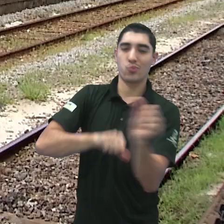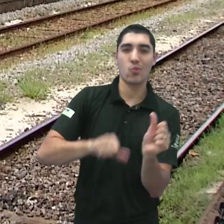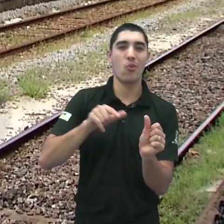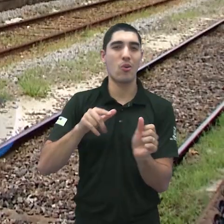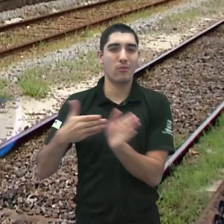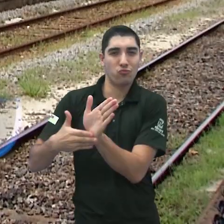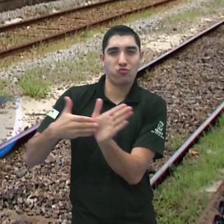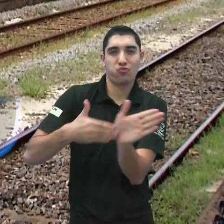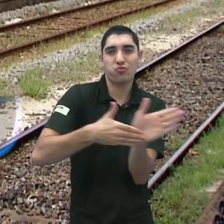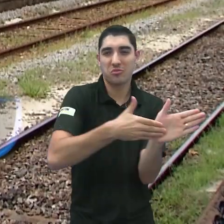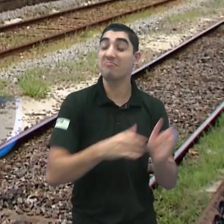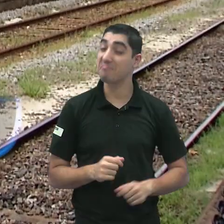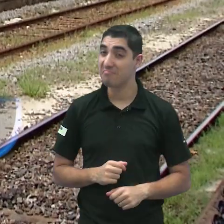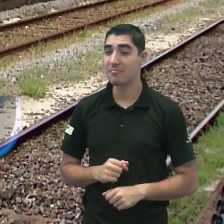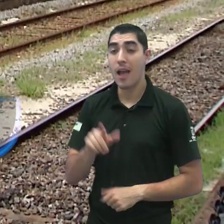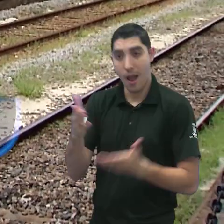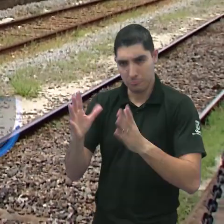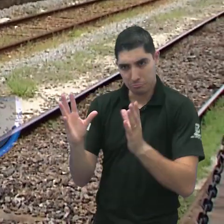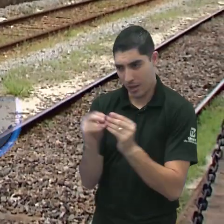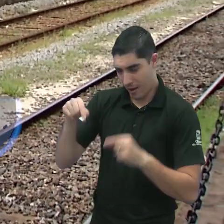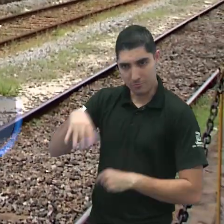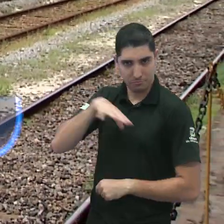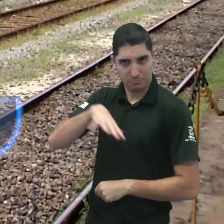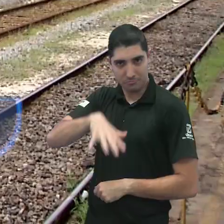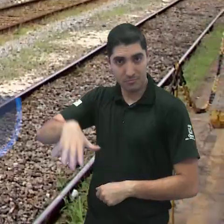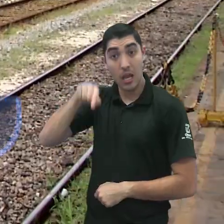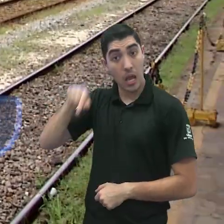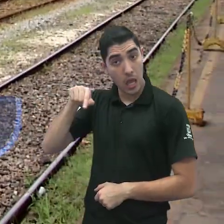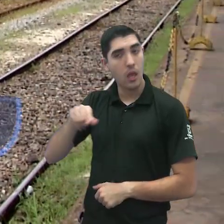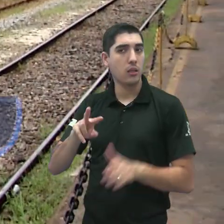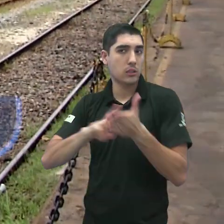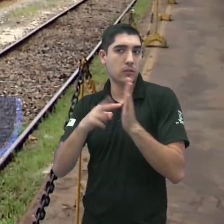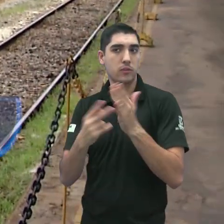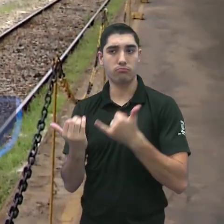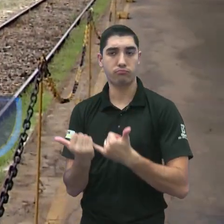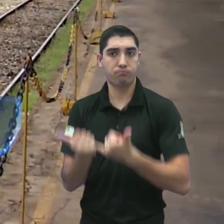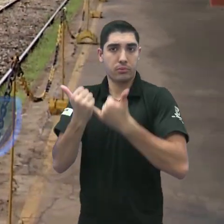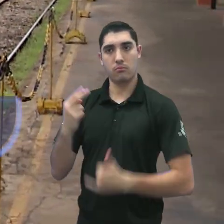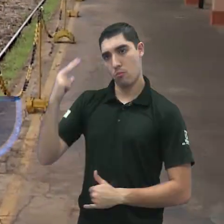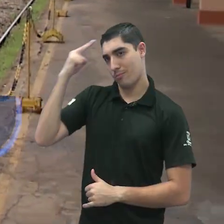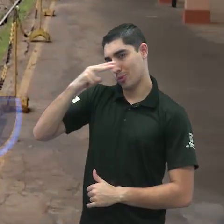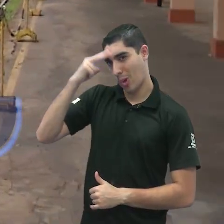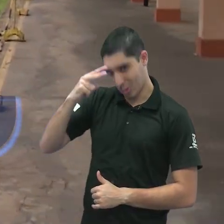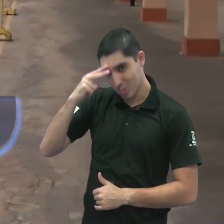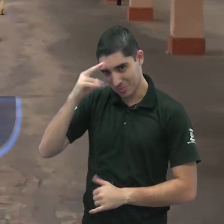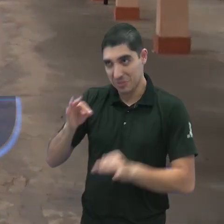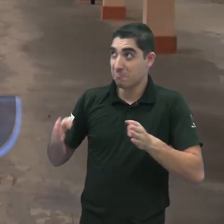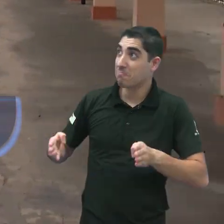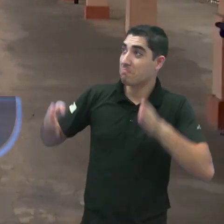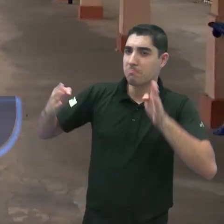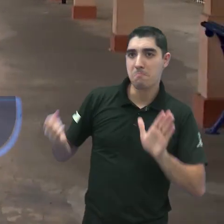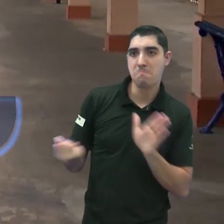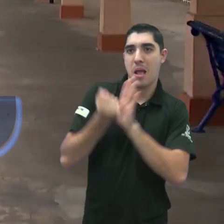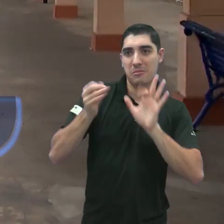mercadorias. E para a gente finalizar, né, a gente está aqui na Estação Central, ela é considerada um patrimônio histórico da nossa cidade, né? Por que